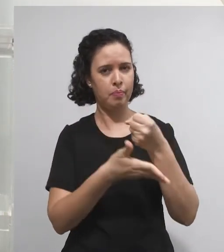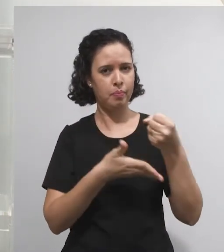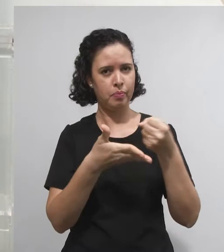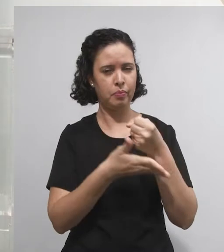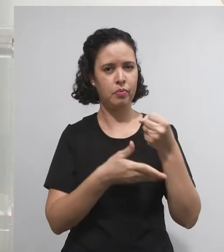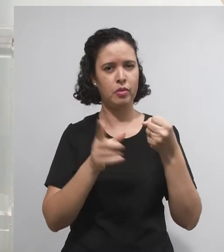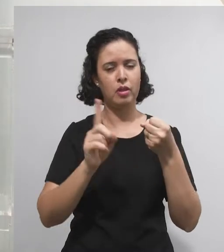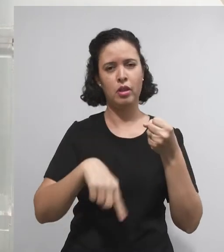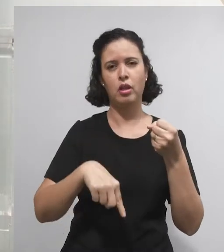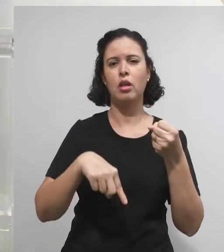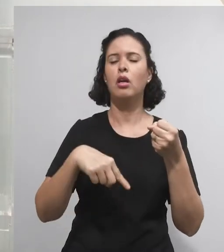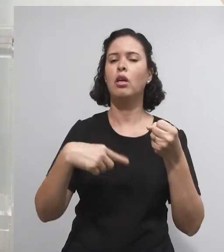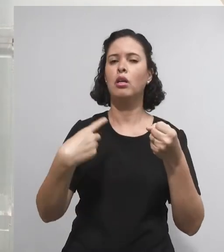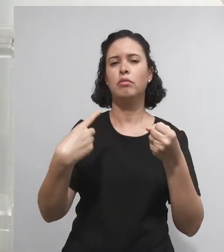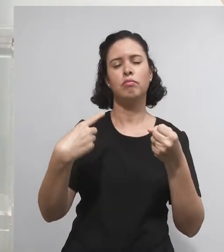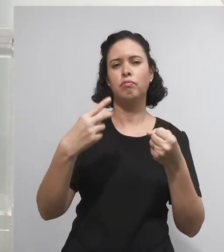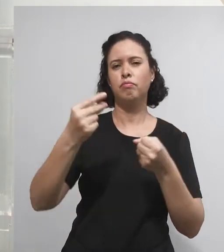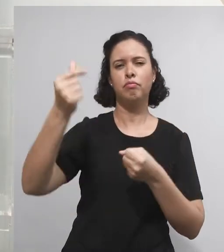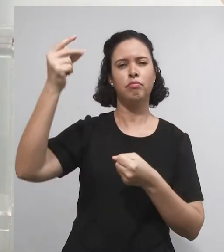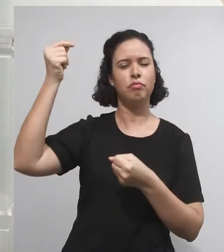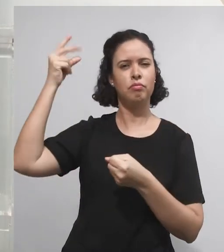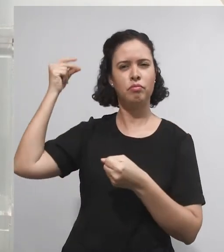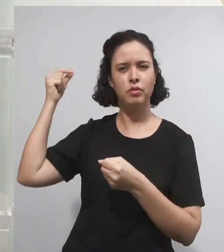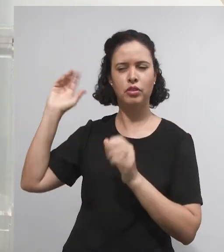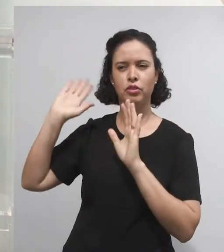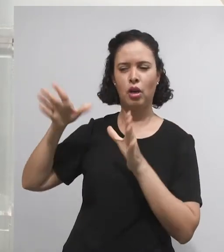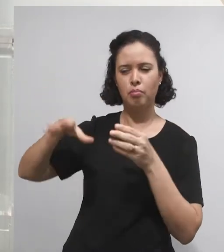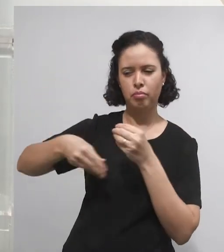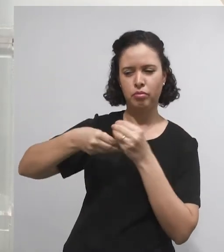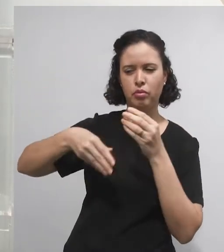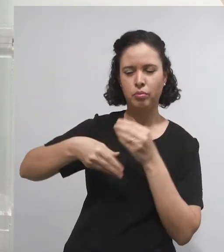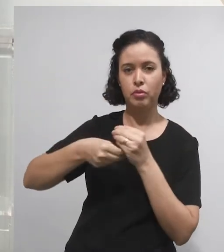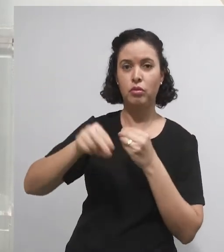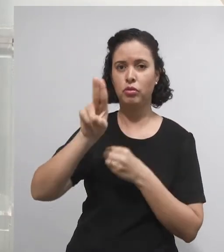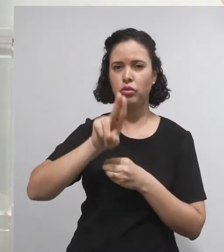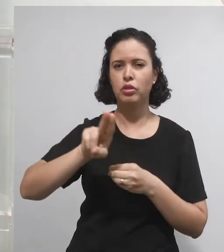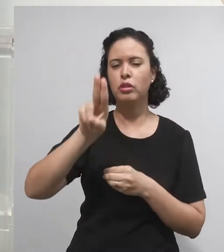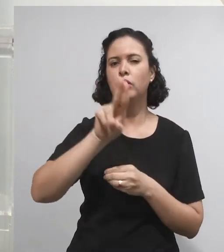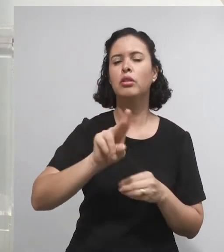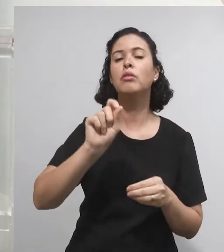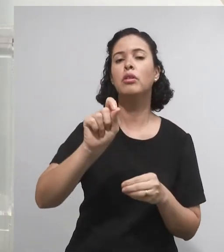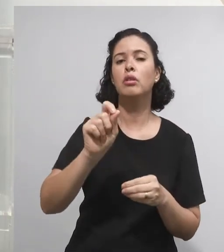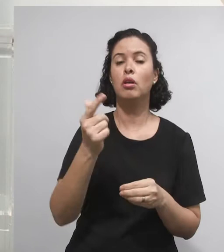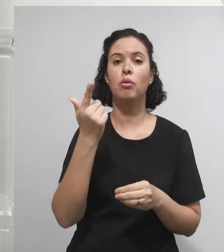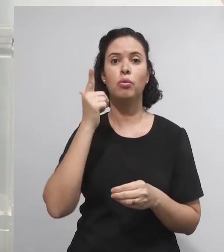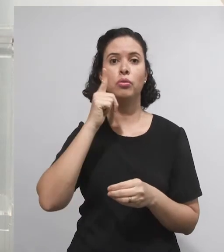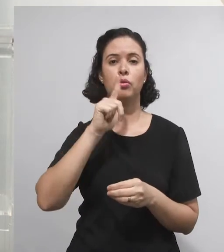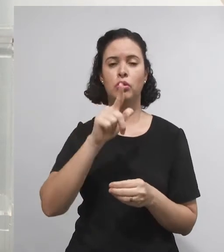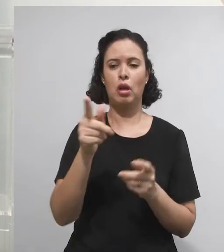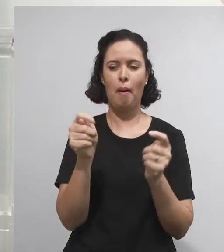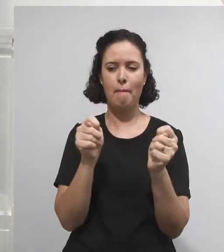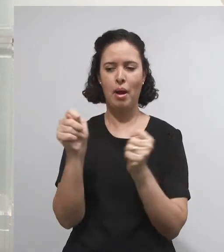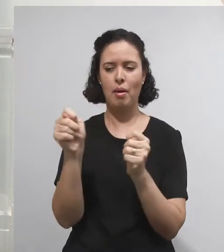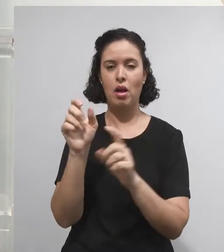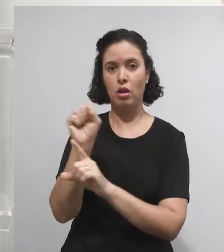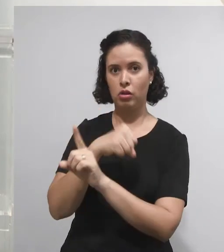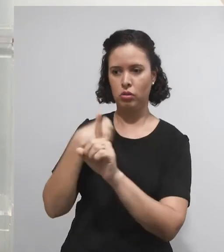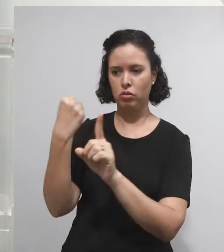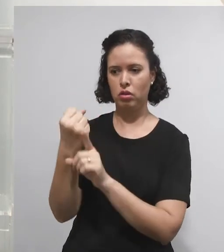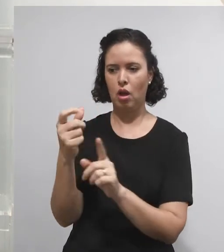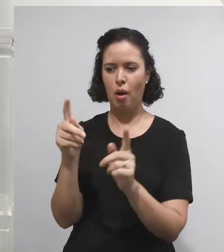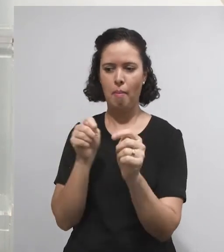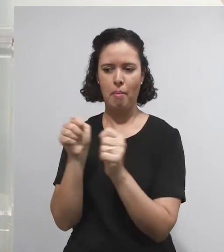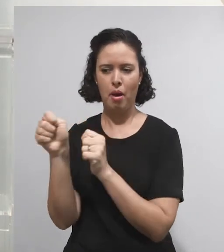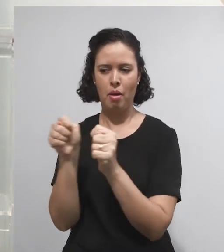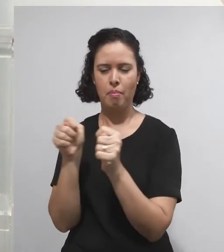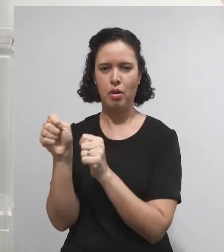nos conhecimentos historicamente construídos vão ser utilizados para que você mantenha a sociedade como